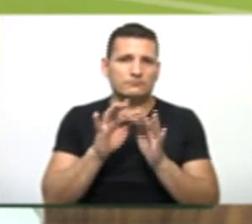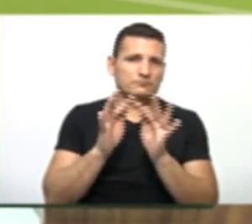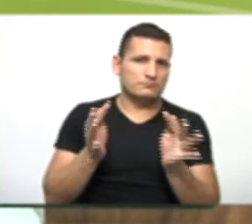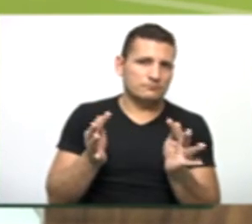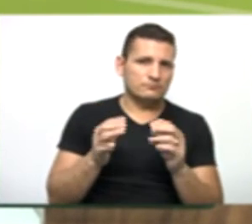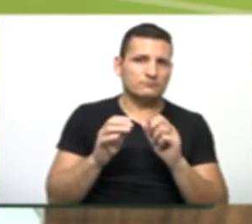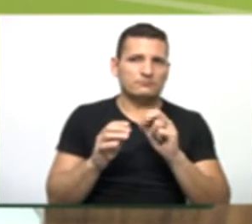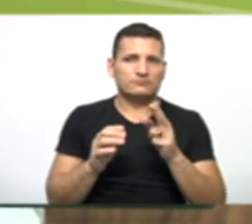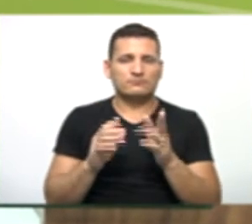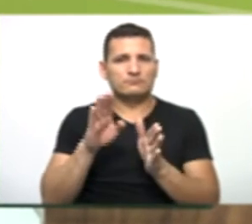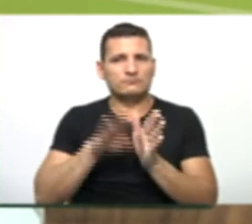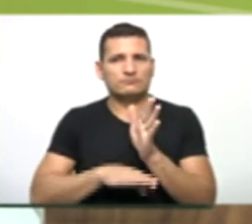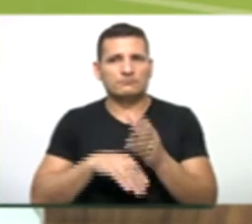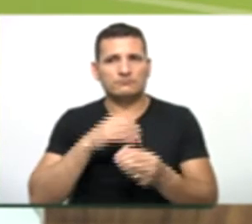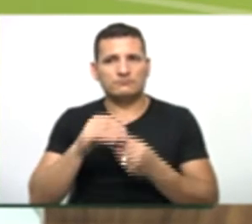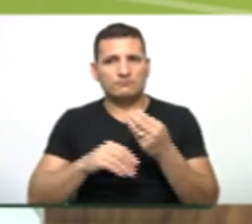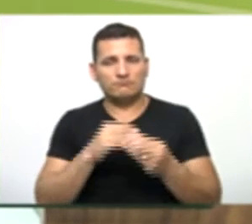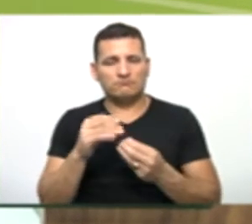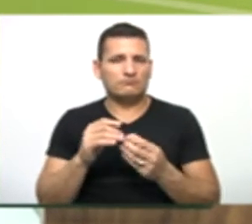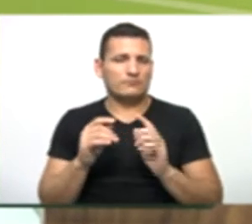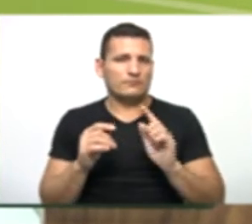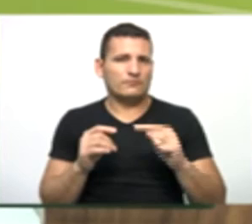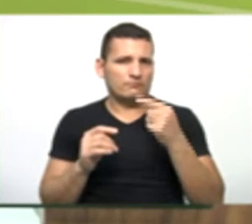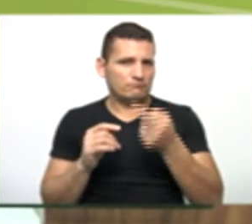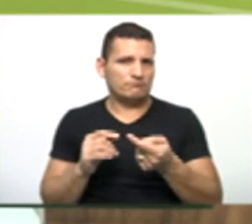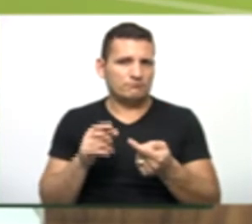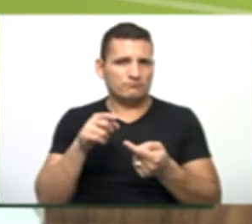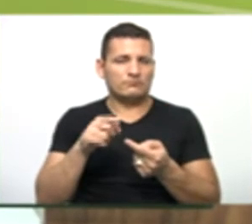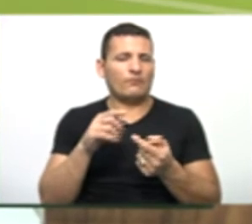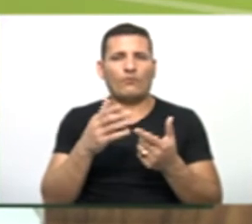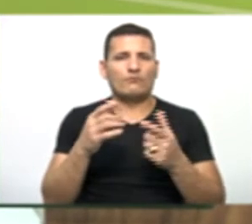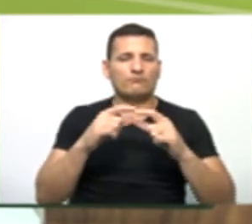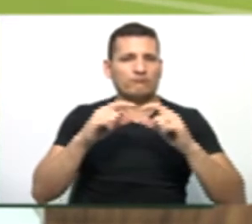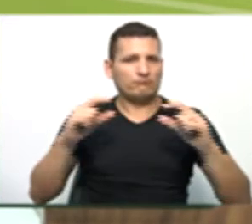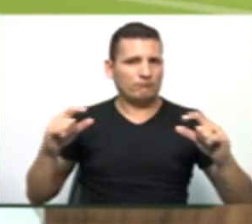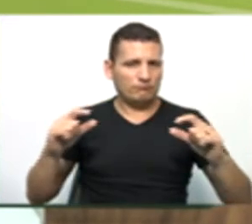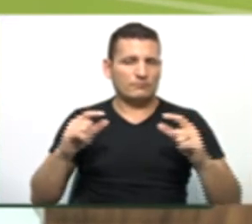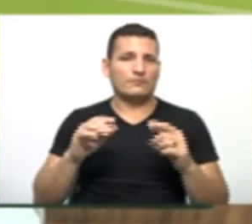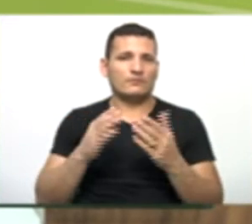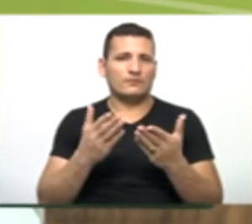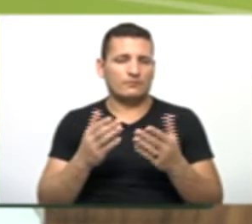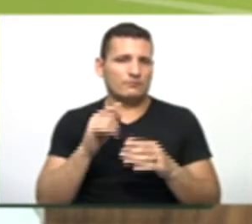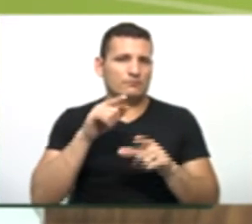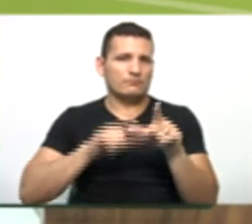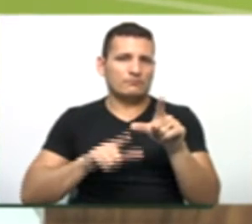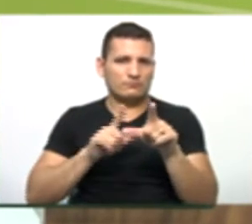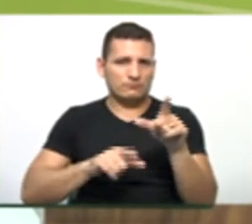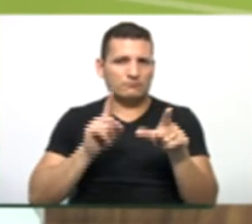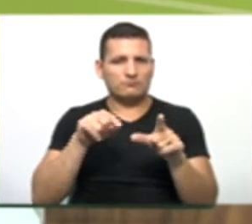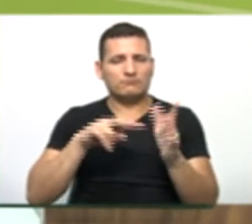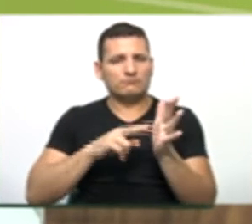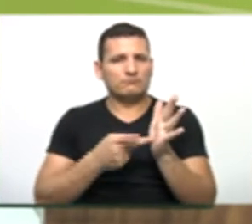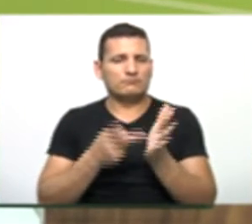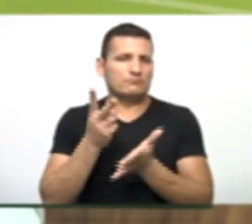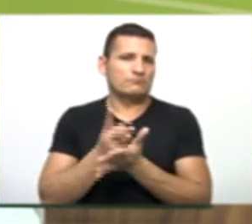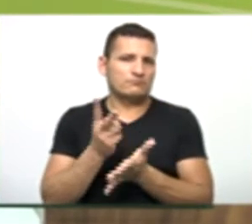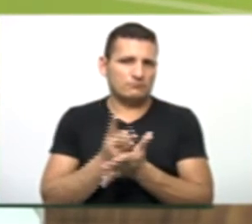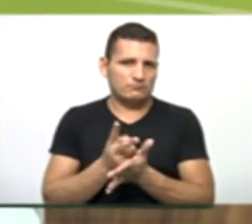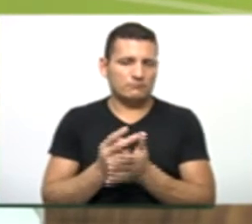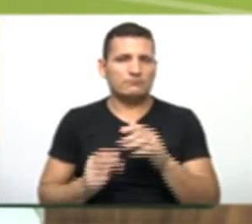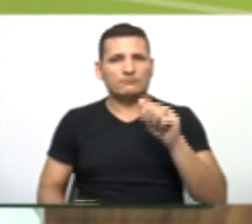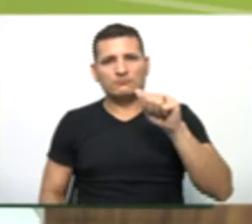desconto composto e a partir deste definir então a fórmula. Mas as variáveis significa sempre a mesma coisa. A,